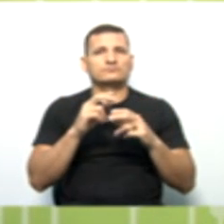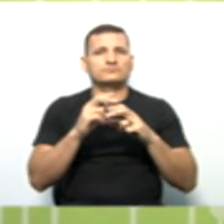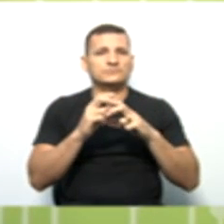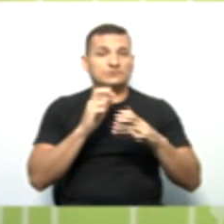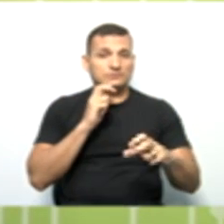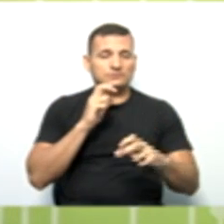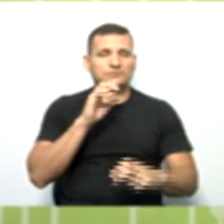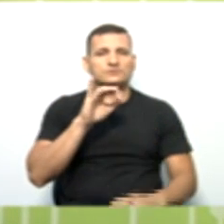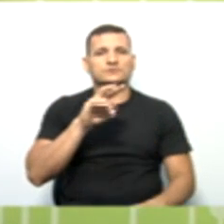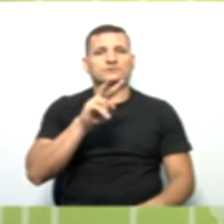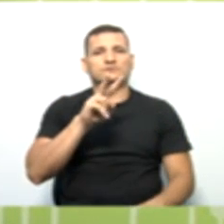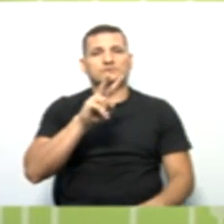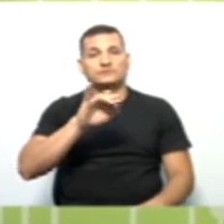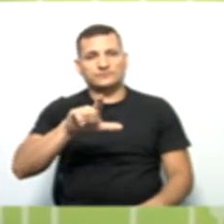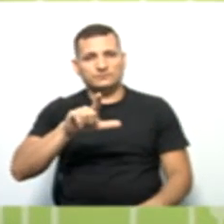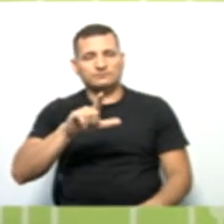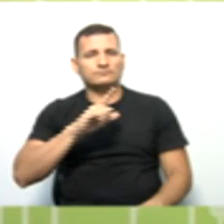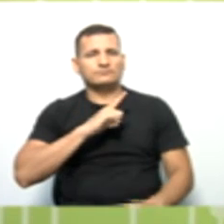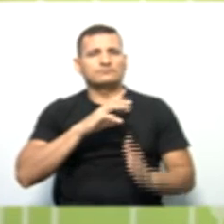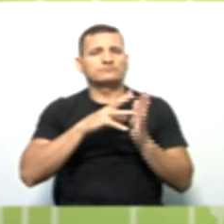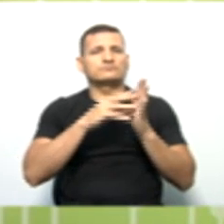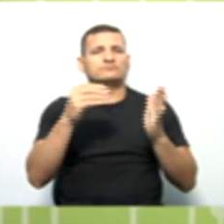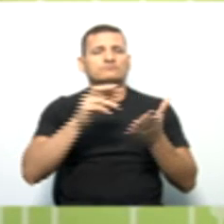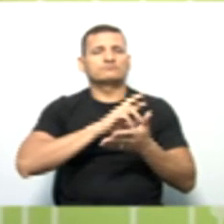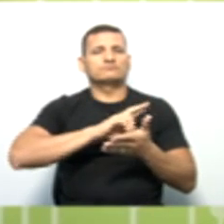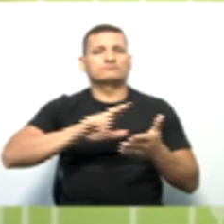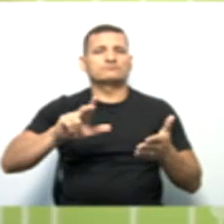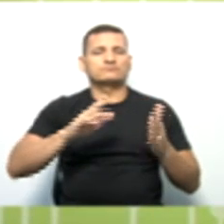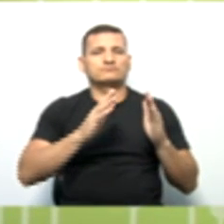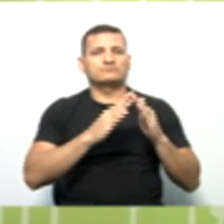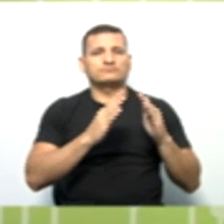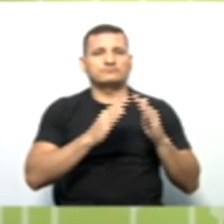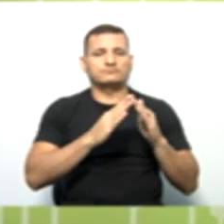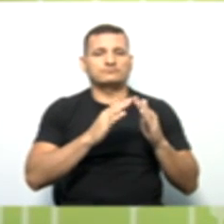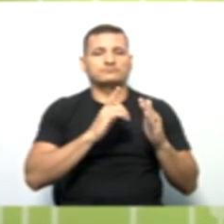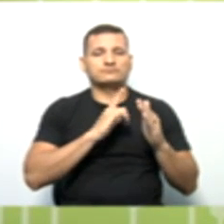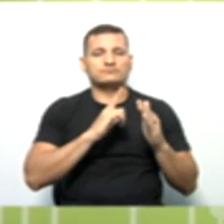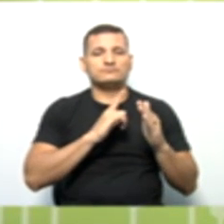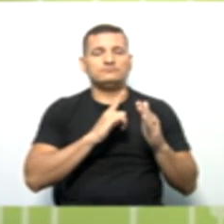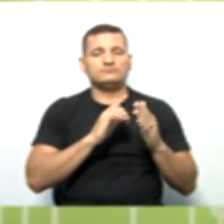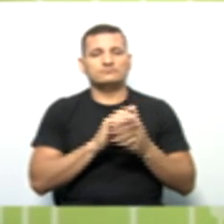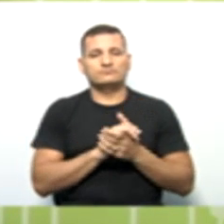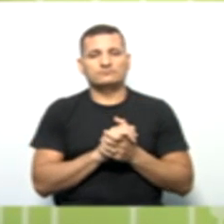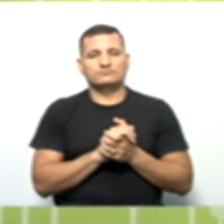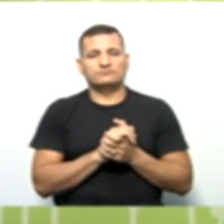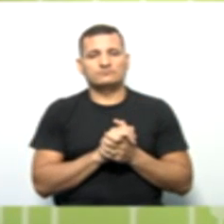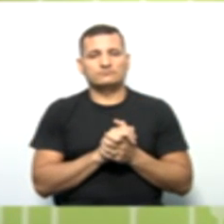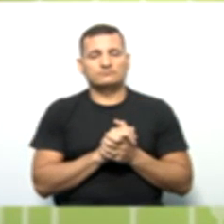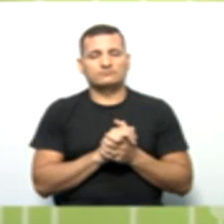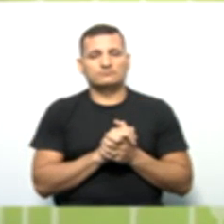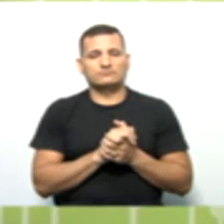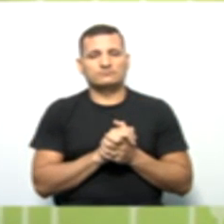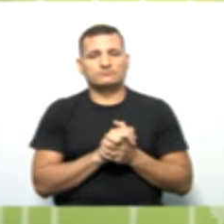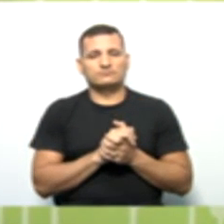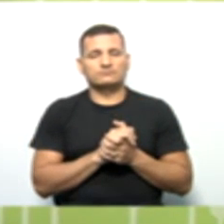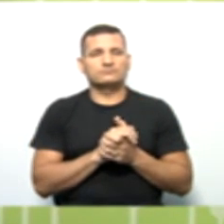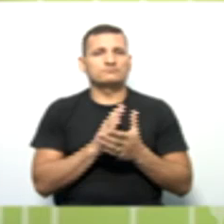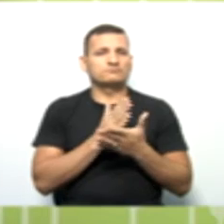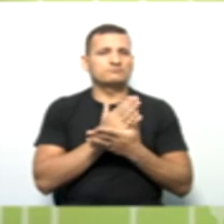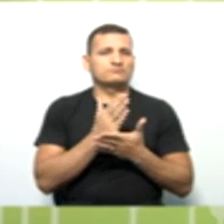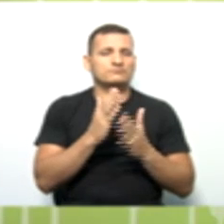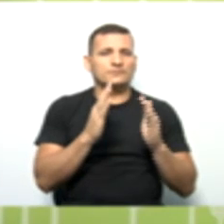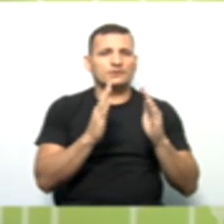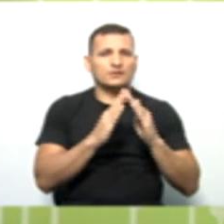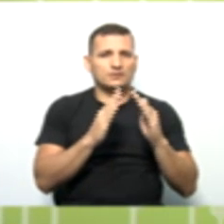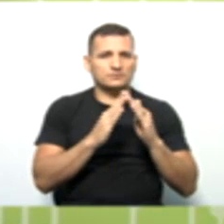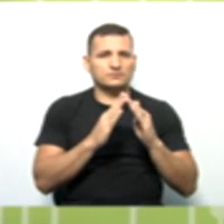né? Então a gente tem vários modelos de casa, é isso, a gente tem casa que ela ocupa o quê? Só um piso, né? A gente chama